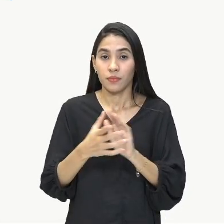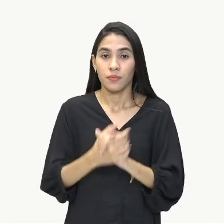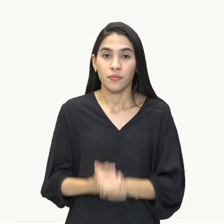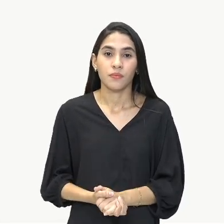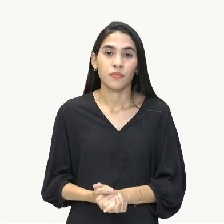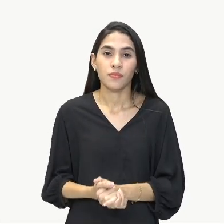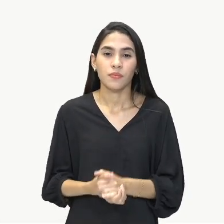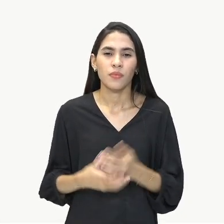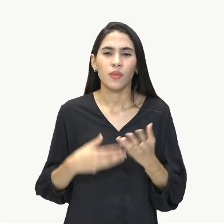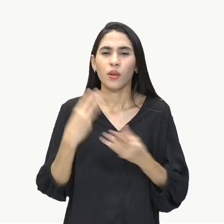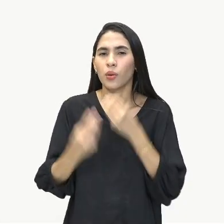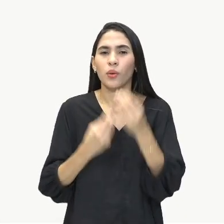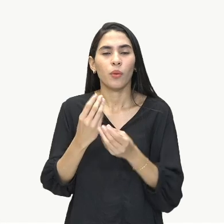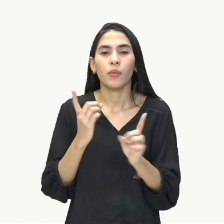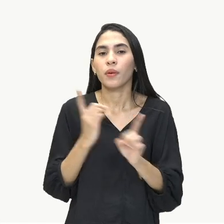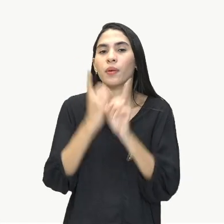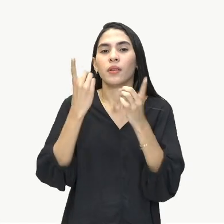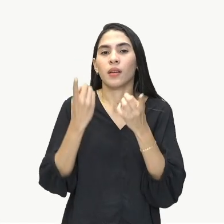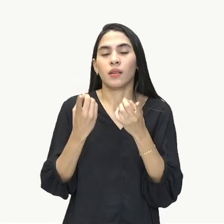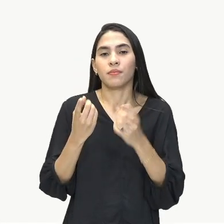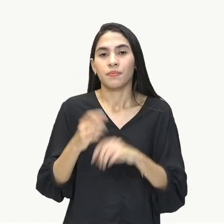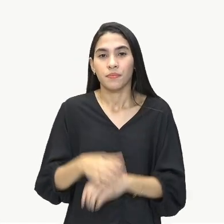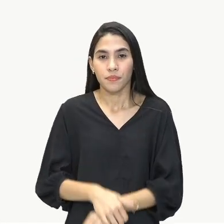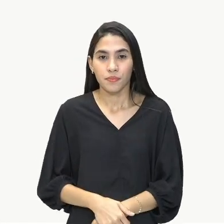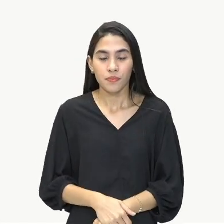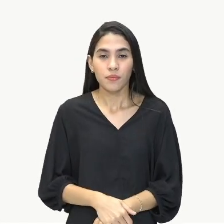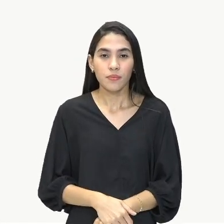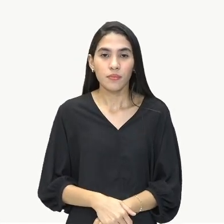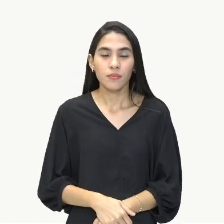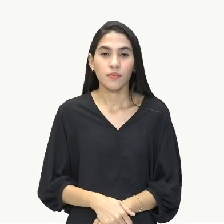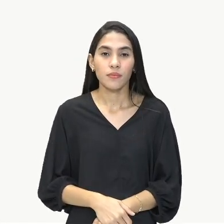E aonde podemos encontrar, né,